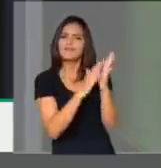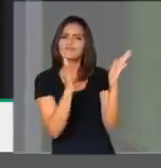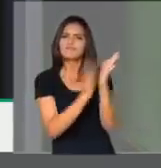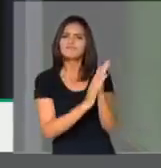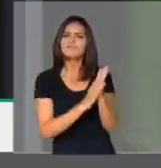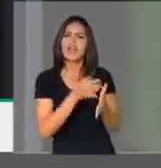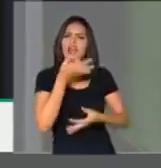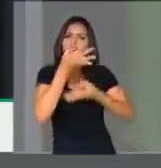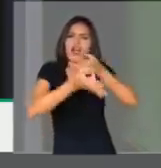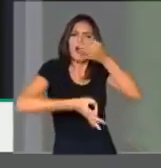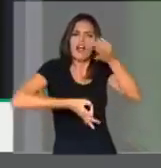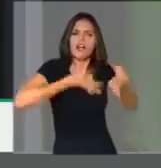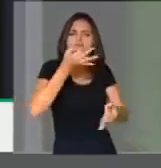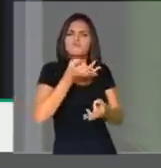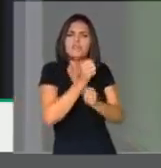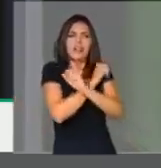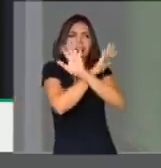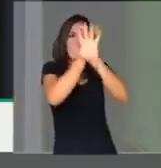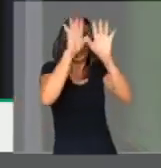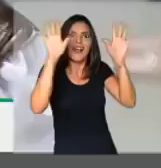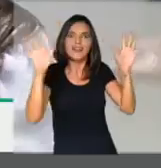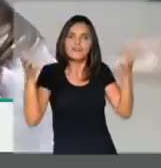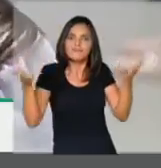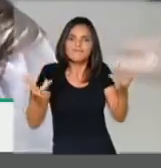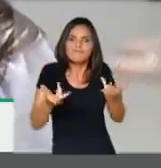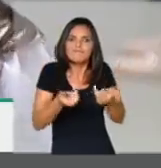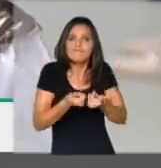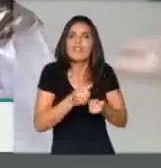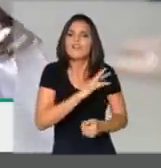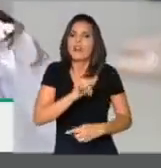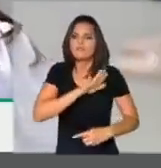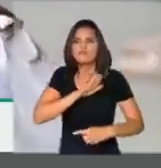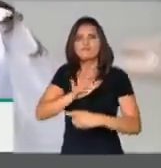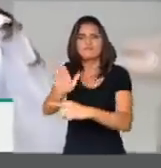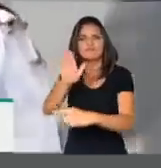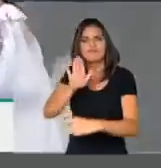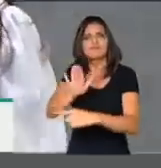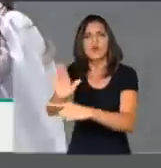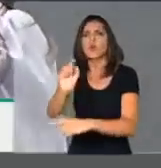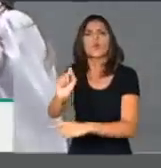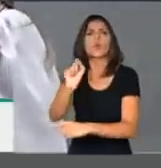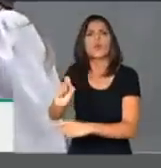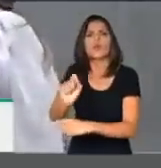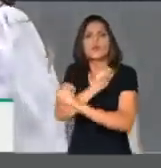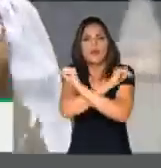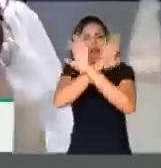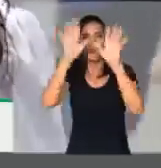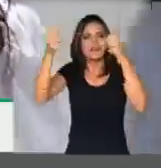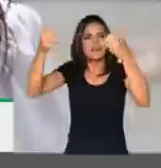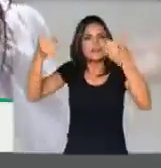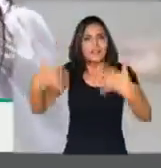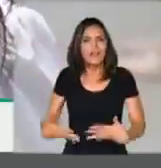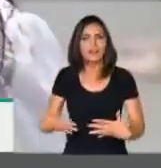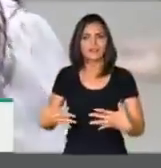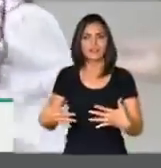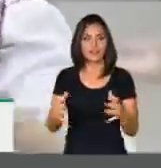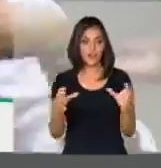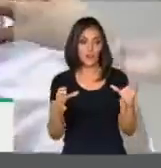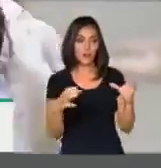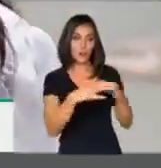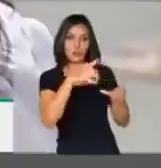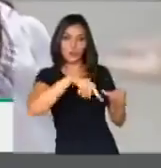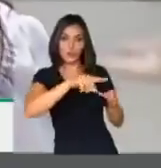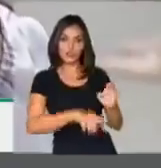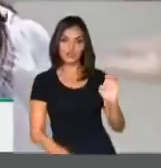que argumentos lúcidos como os de Vossa Excelência contribuirão não somente para a cristalização de uma frente da esquerda e